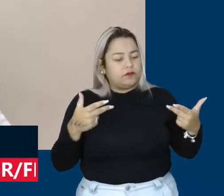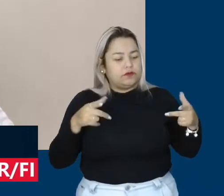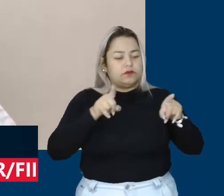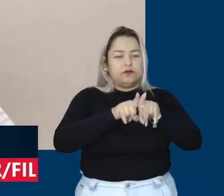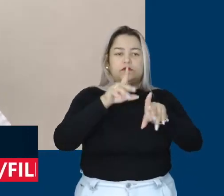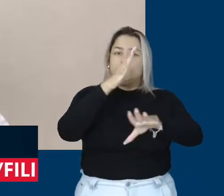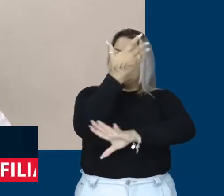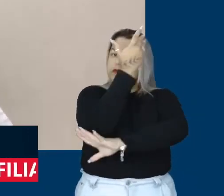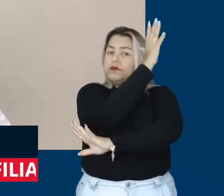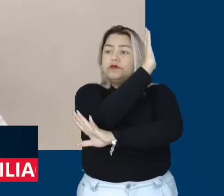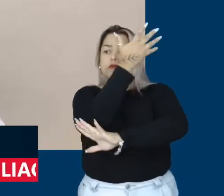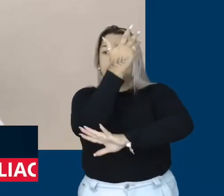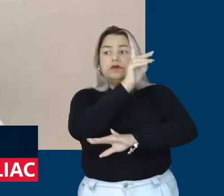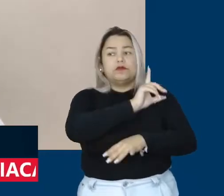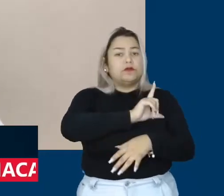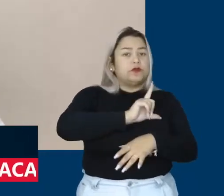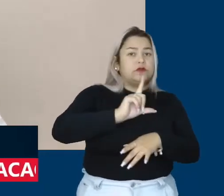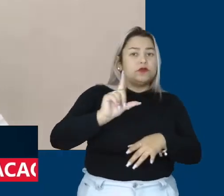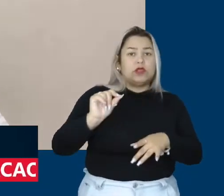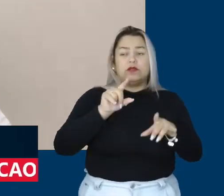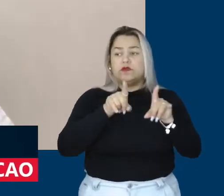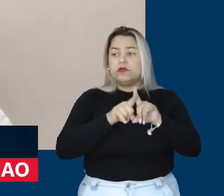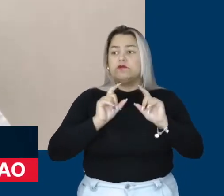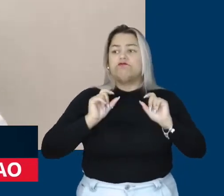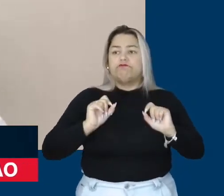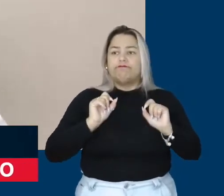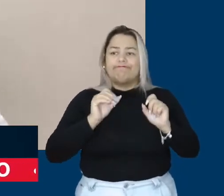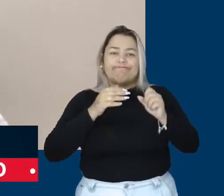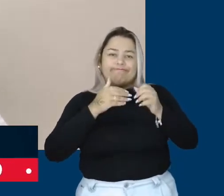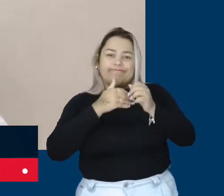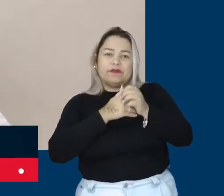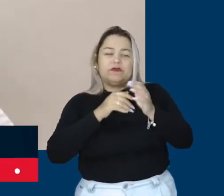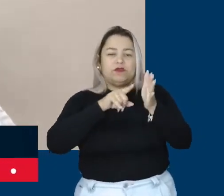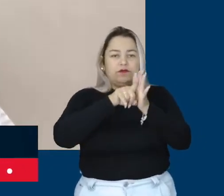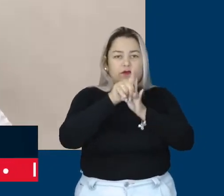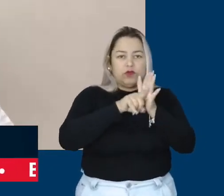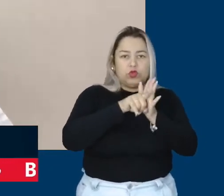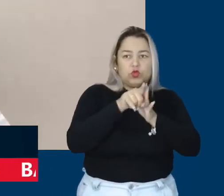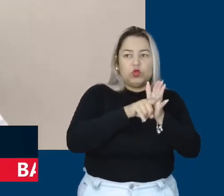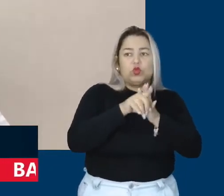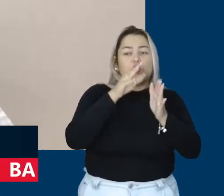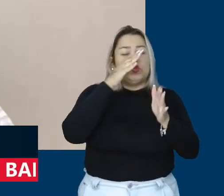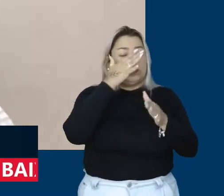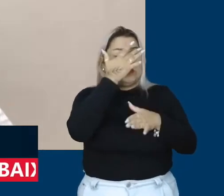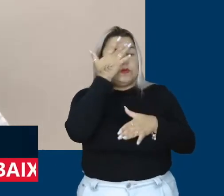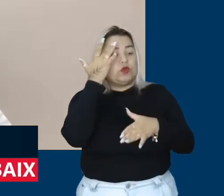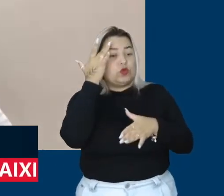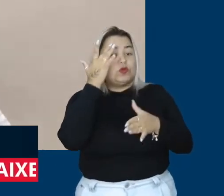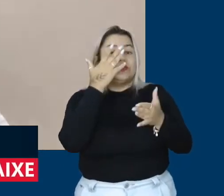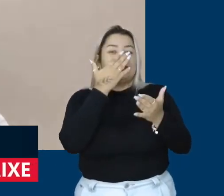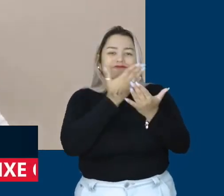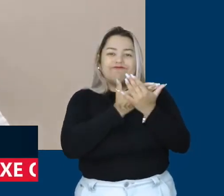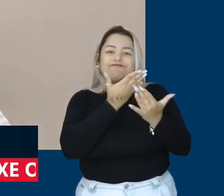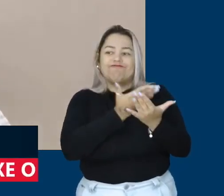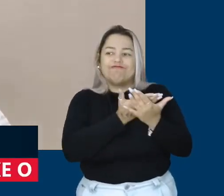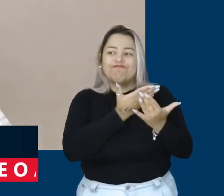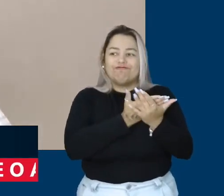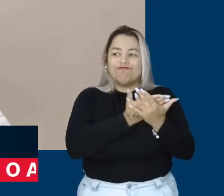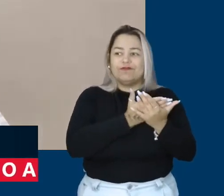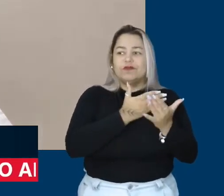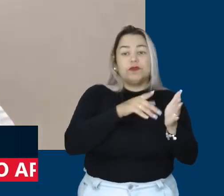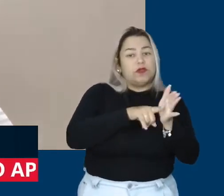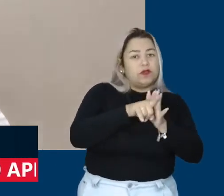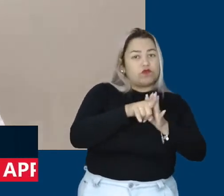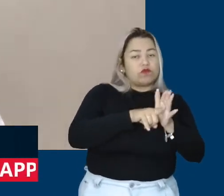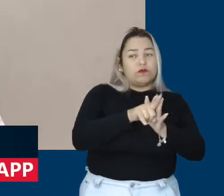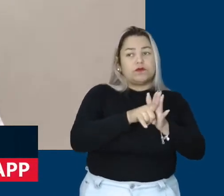ambiental tem saído dos ciclos mais restritos dos especialistas, dos estudiosos, daqueles que têm, digamos assim,